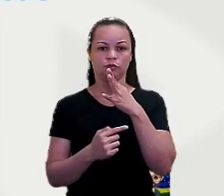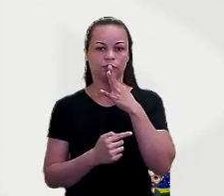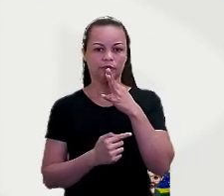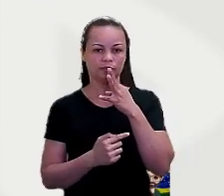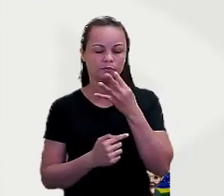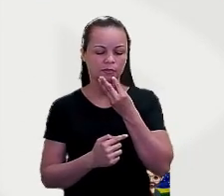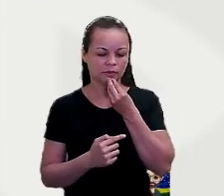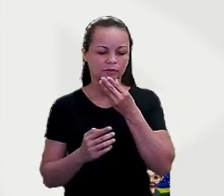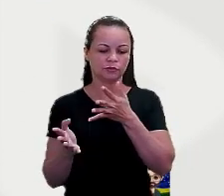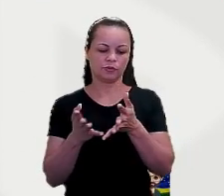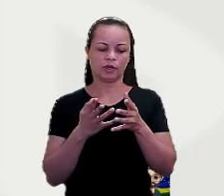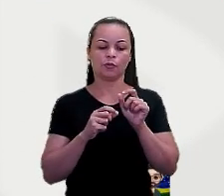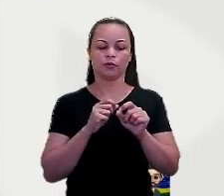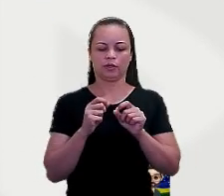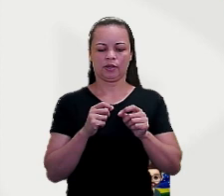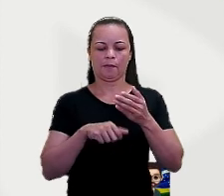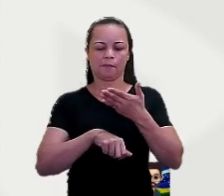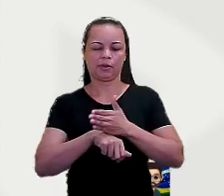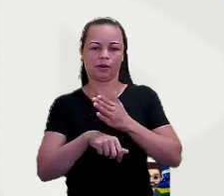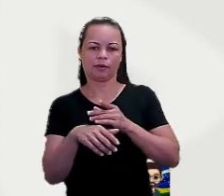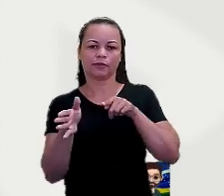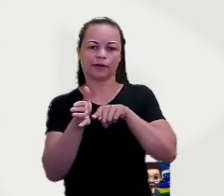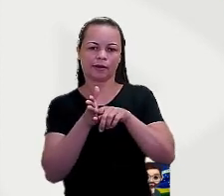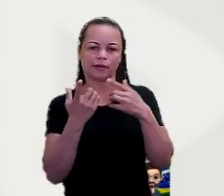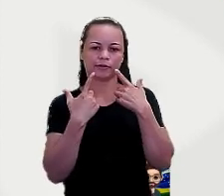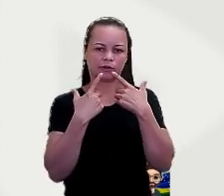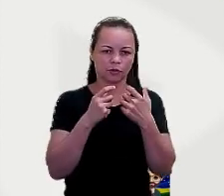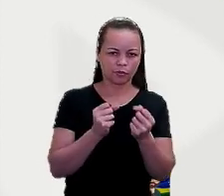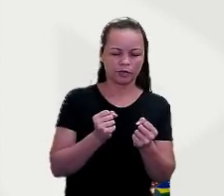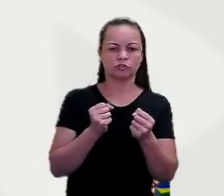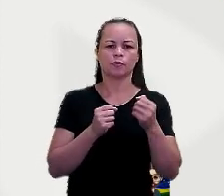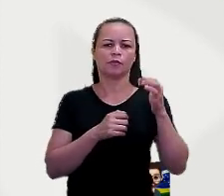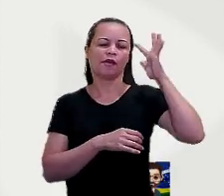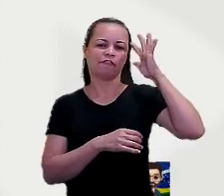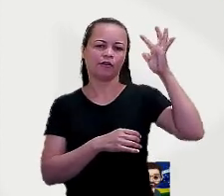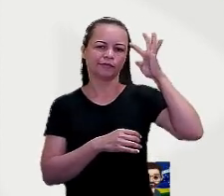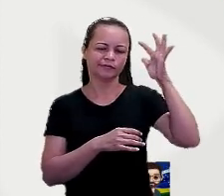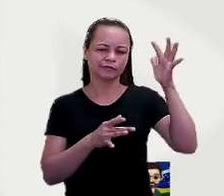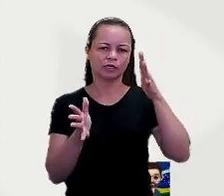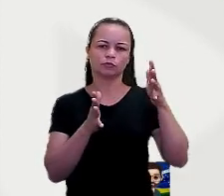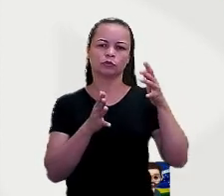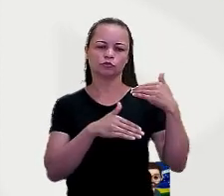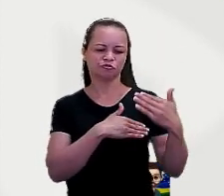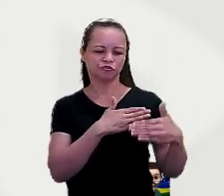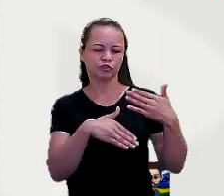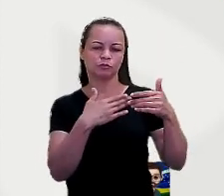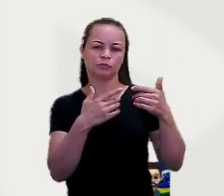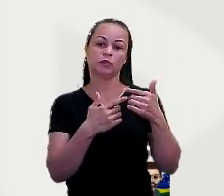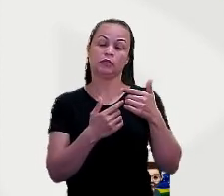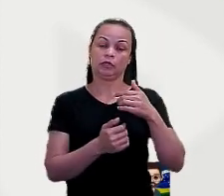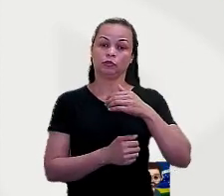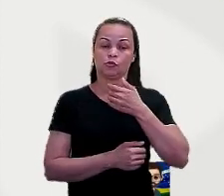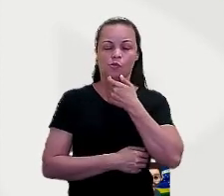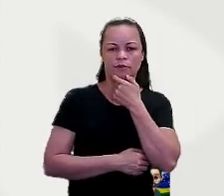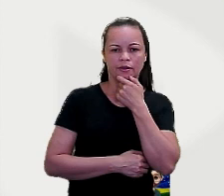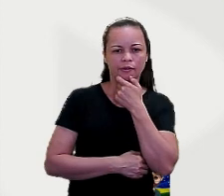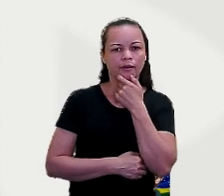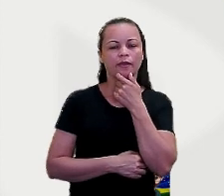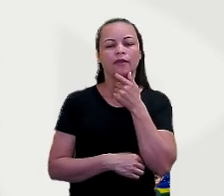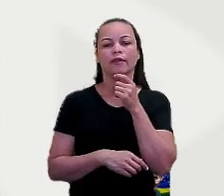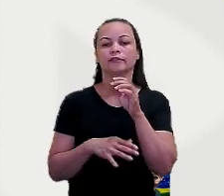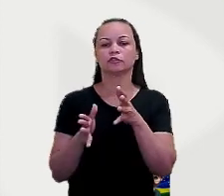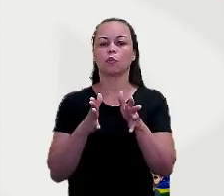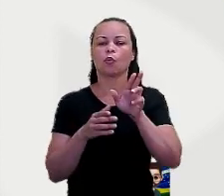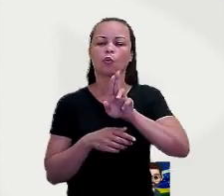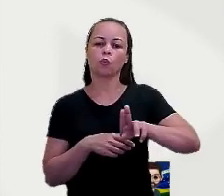conhecimento são as práticas de análise linguística para a reflexão sobre o funcionamento da língua inglesa com base nos